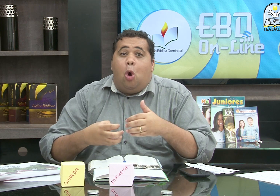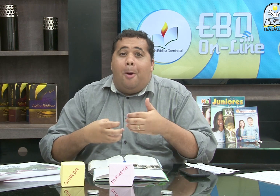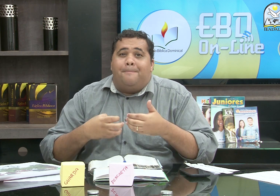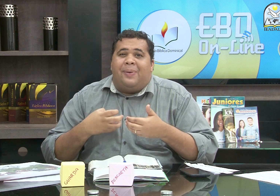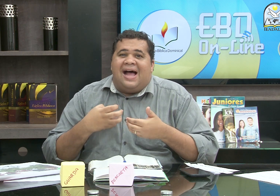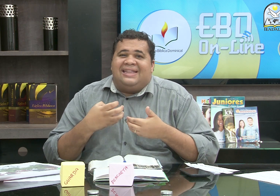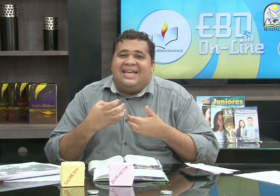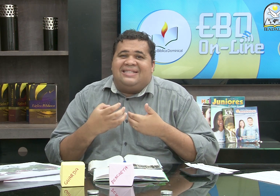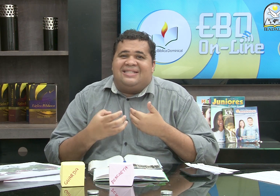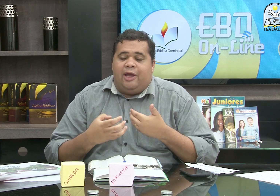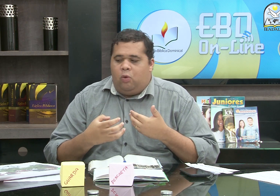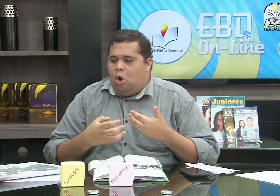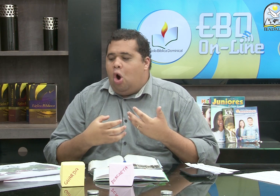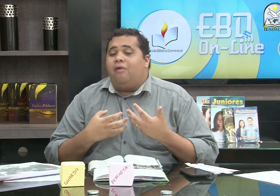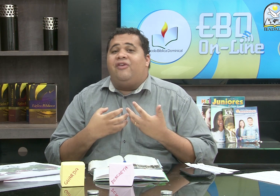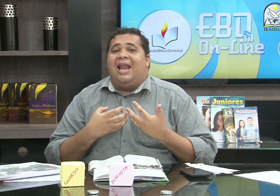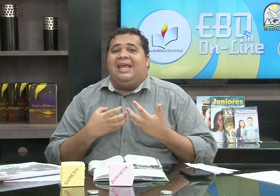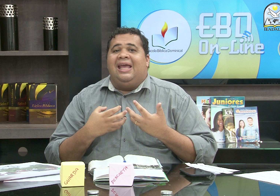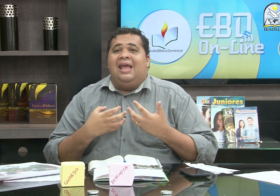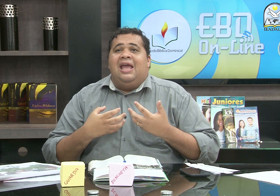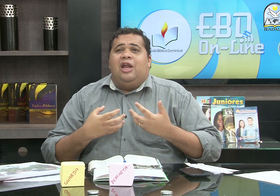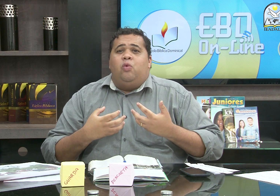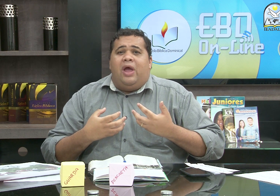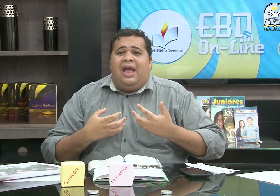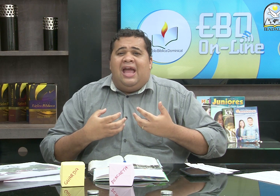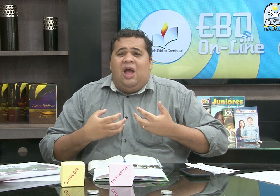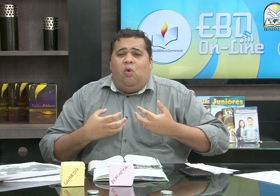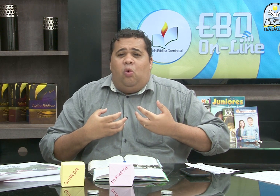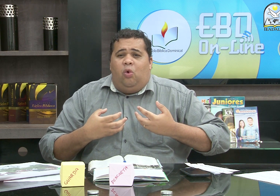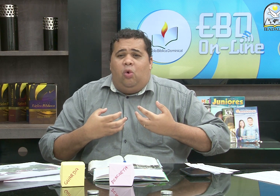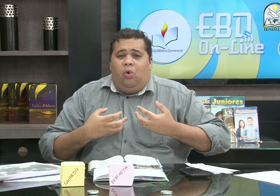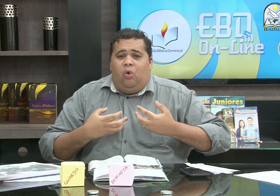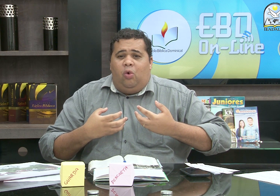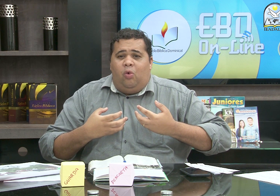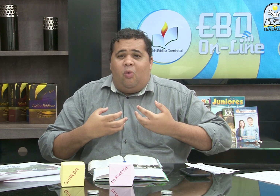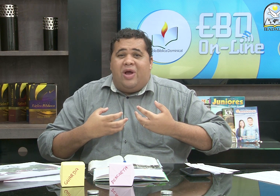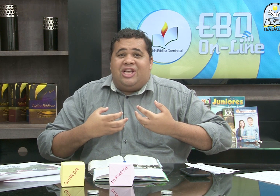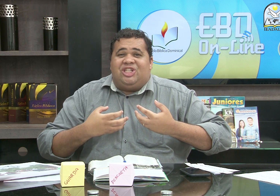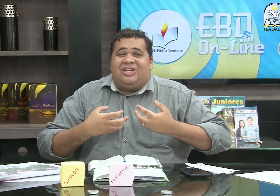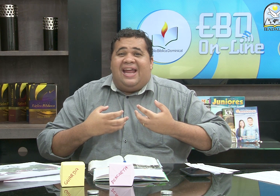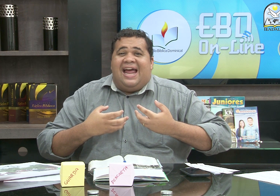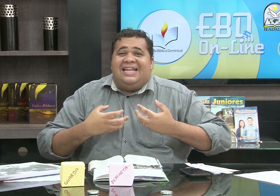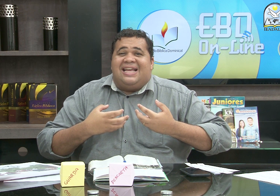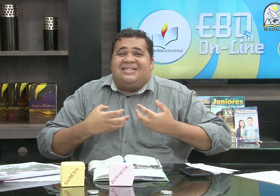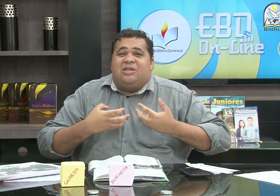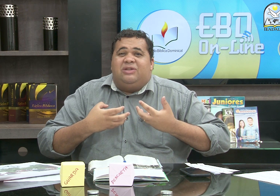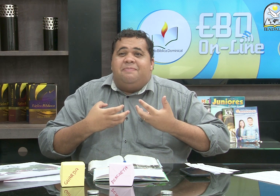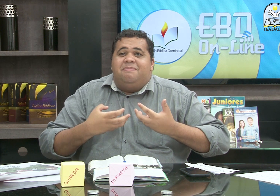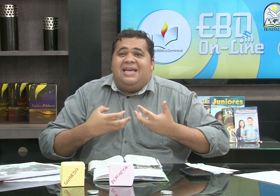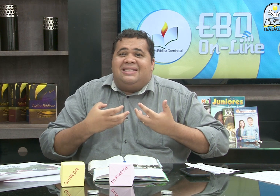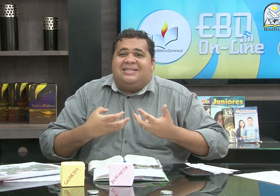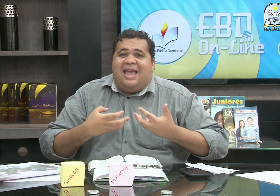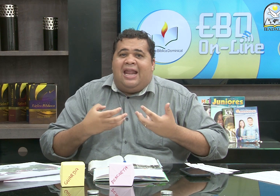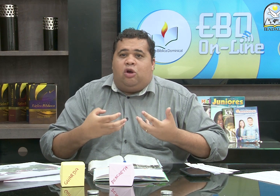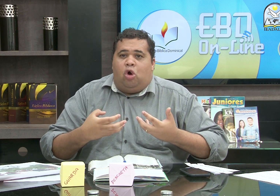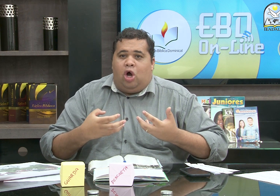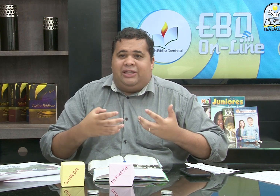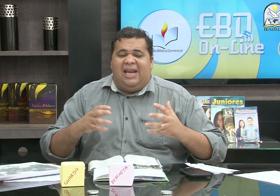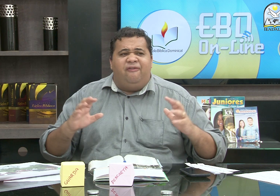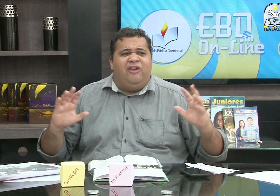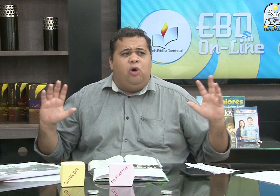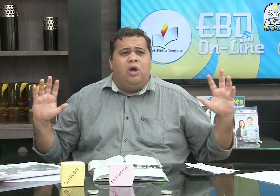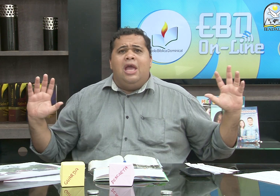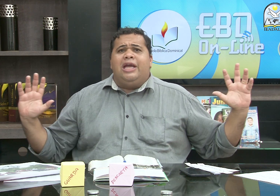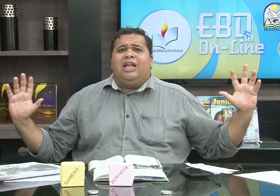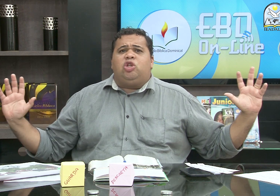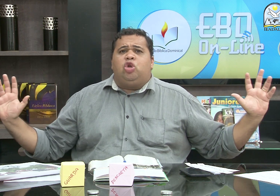se compadeceu houve ali não é um uma externalização de Misericórdia